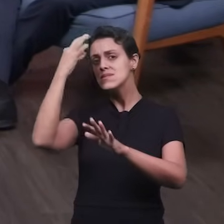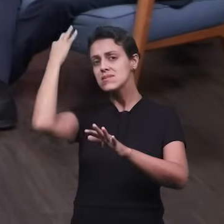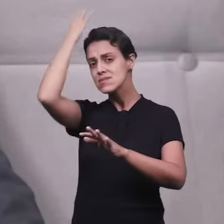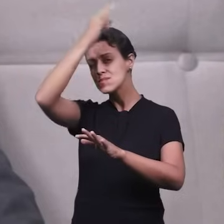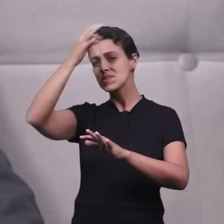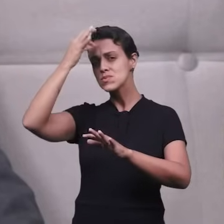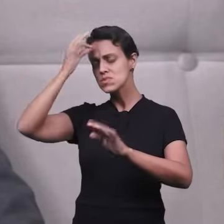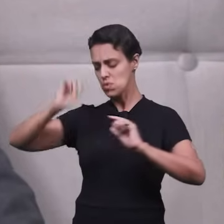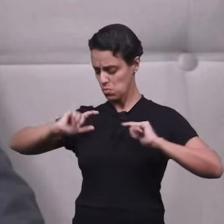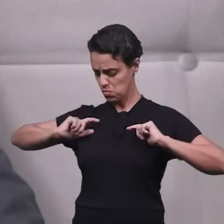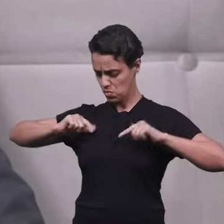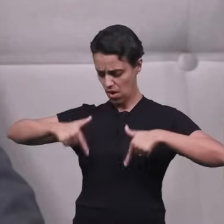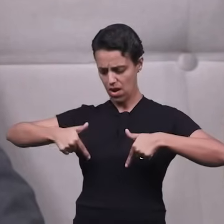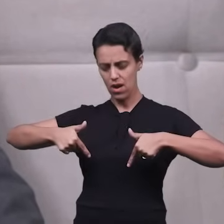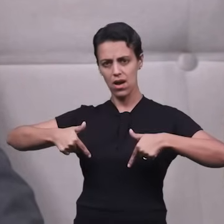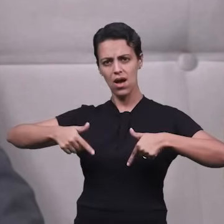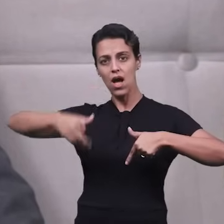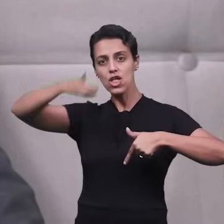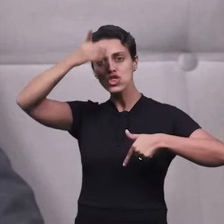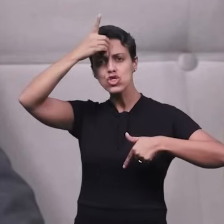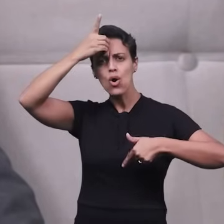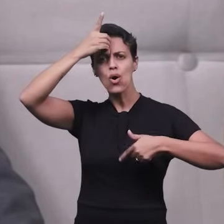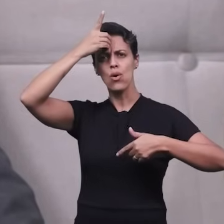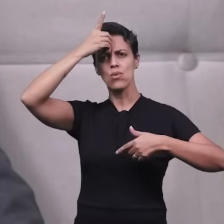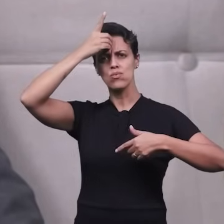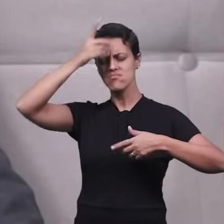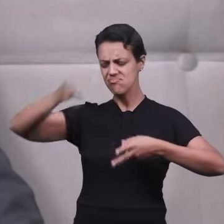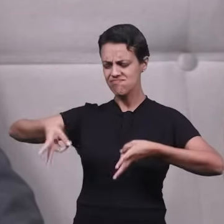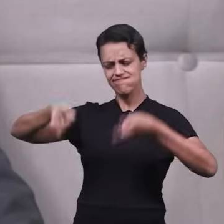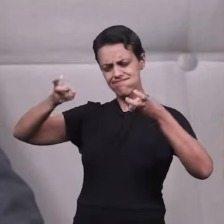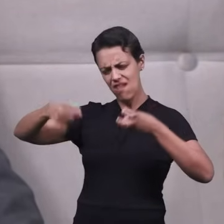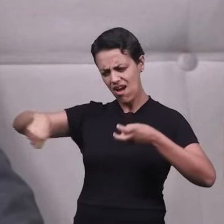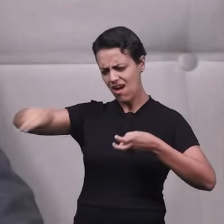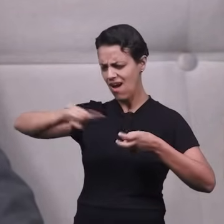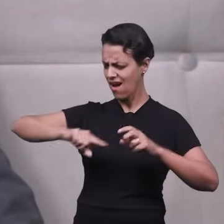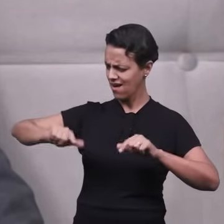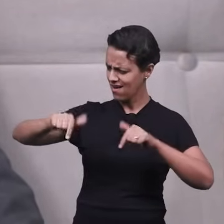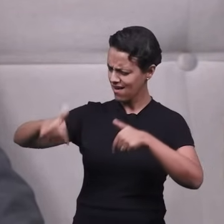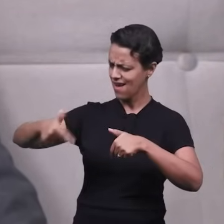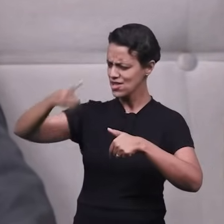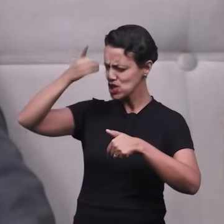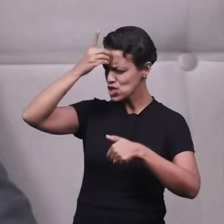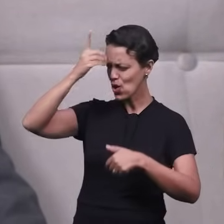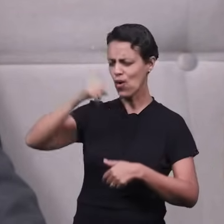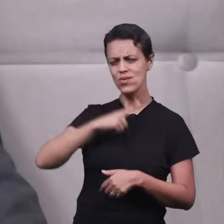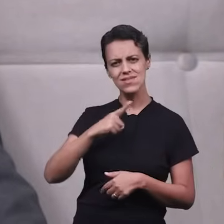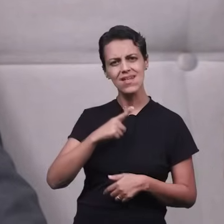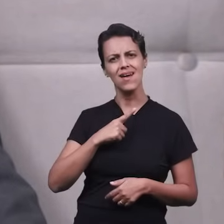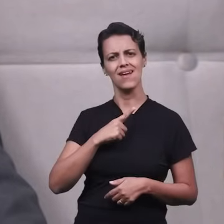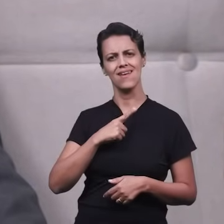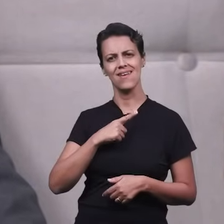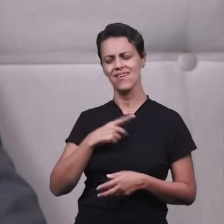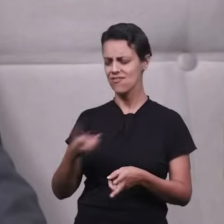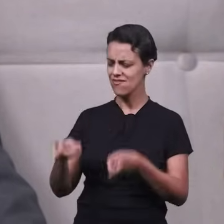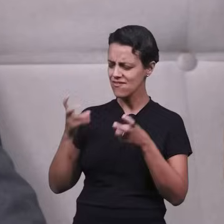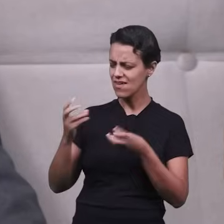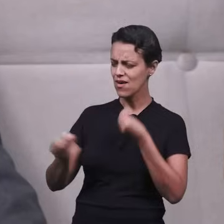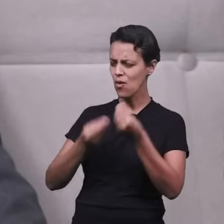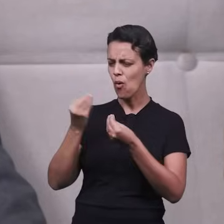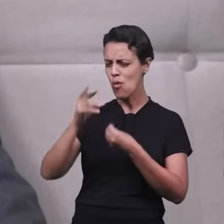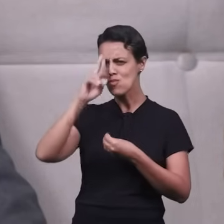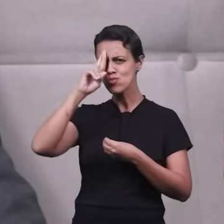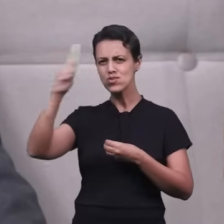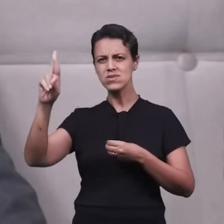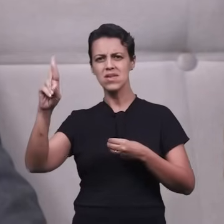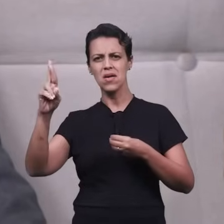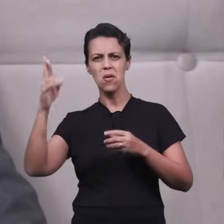dons espirituais. Você vê com a igreja que o Espírito Santo está operando, é uma igreja que é alegre ali, estou dando dons, estou se revelando,